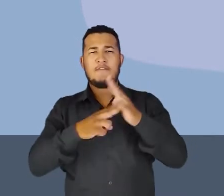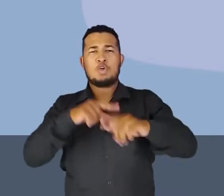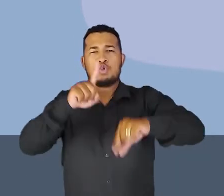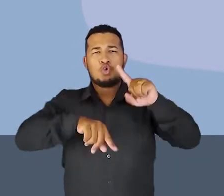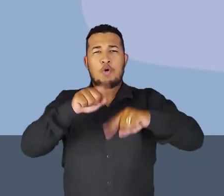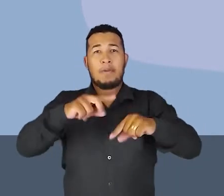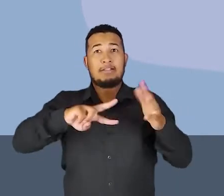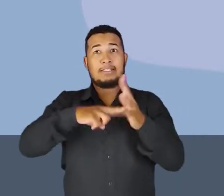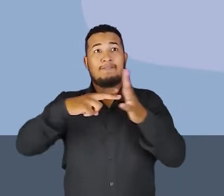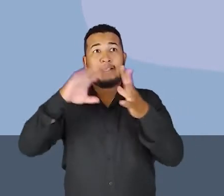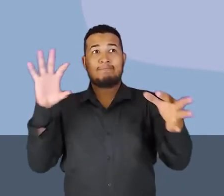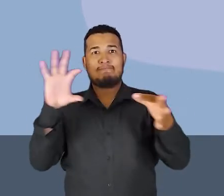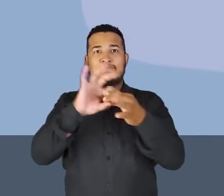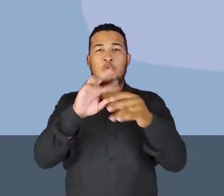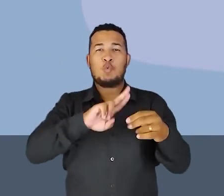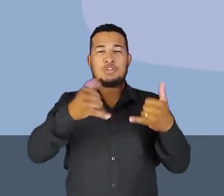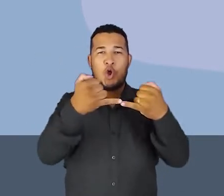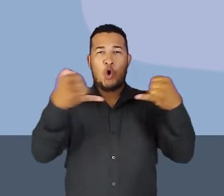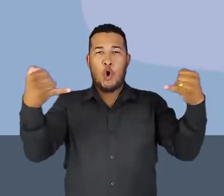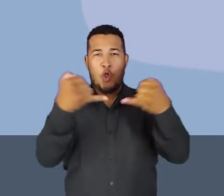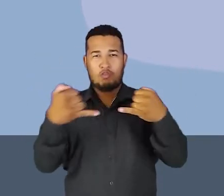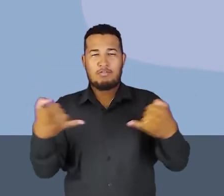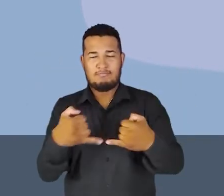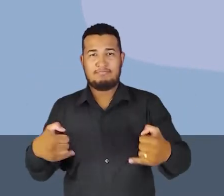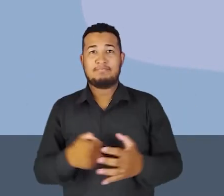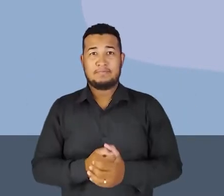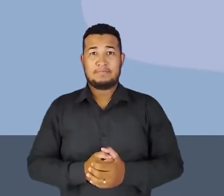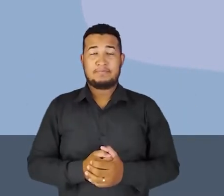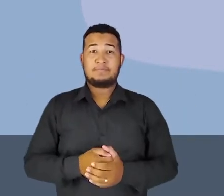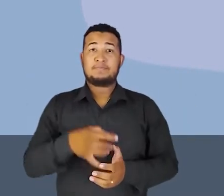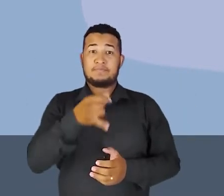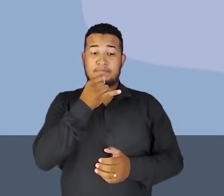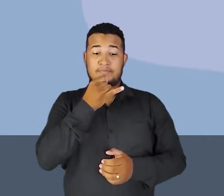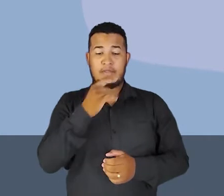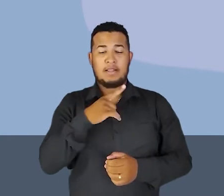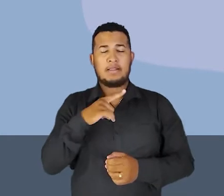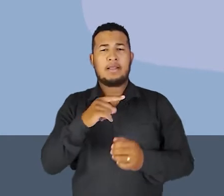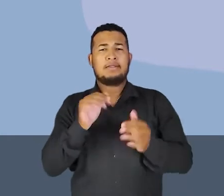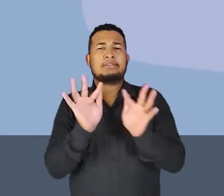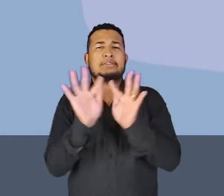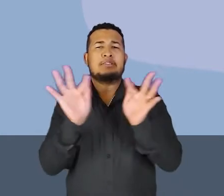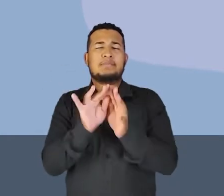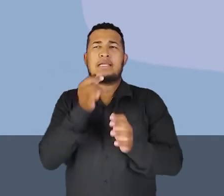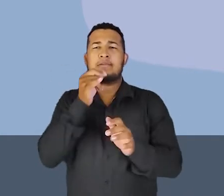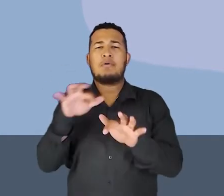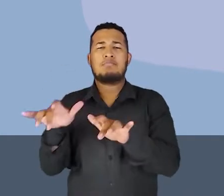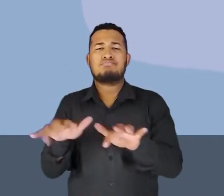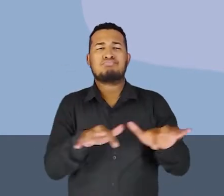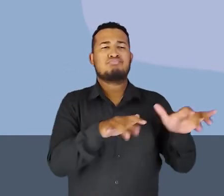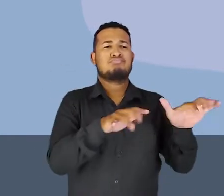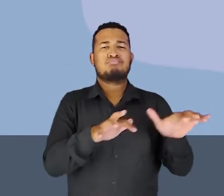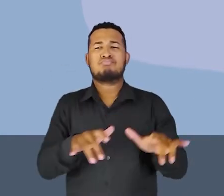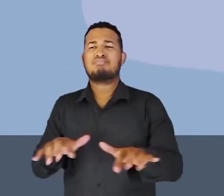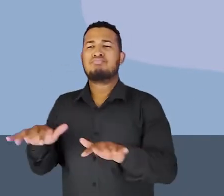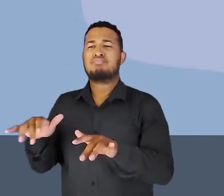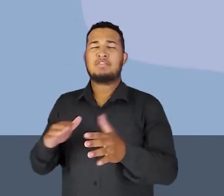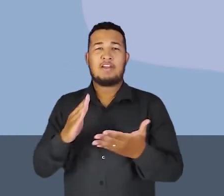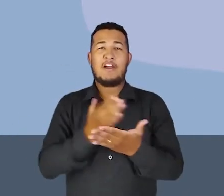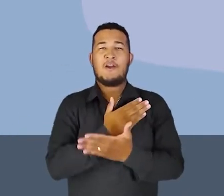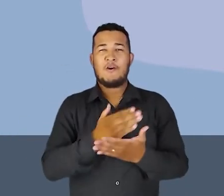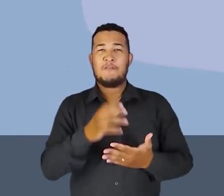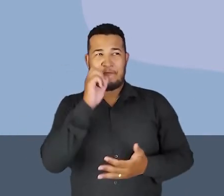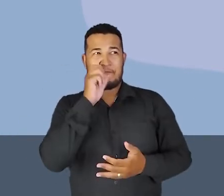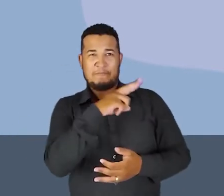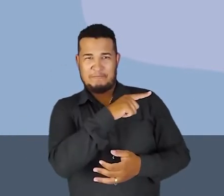liga imediatamente à questão, né? Temos os simples, como os pianos e os cravos, que é esse que nós